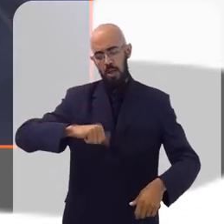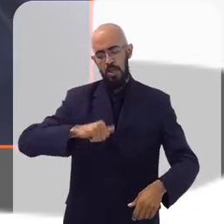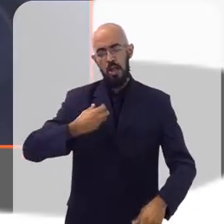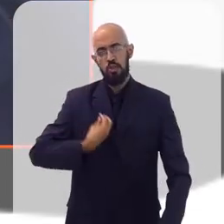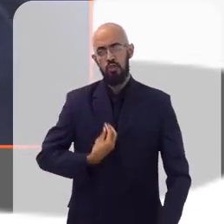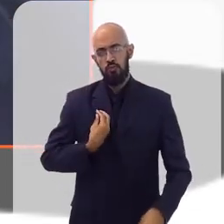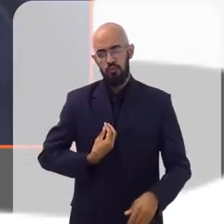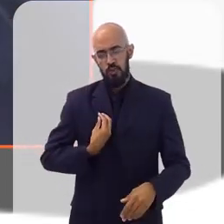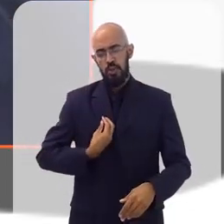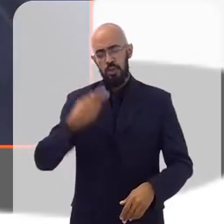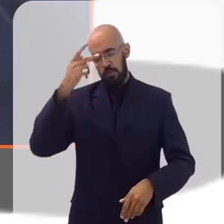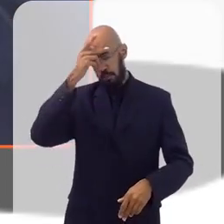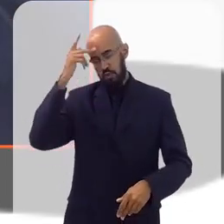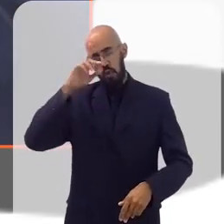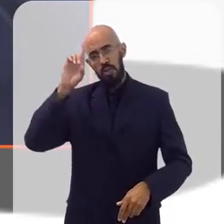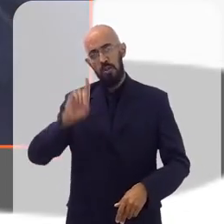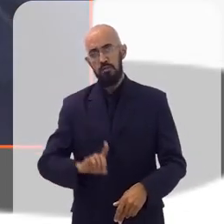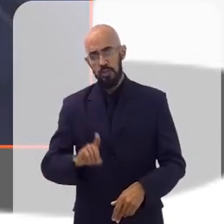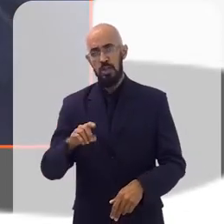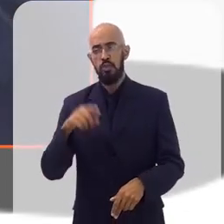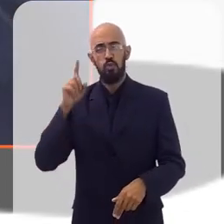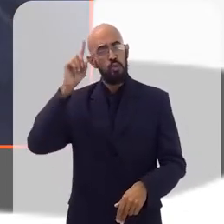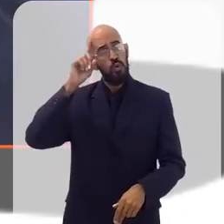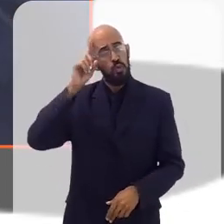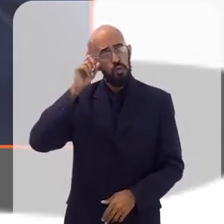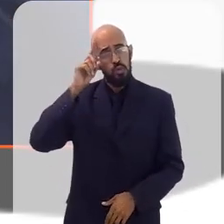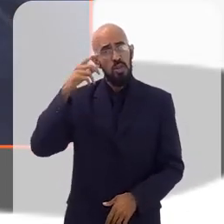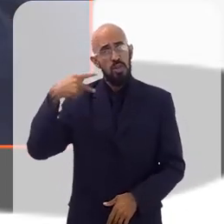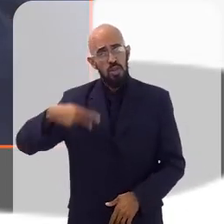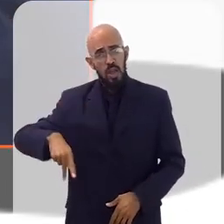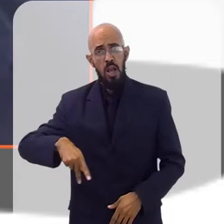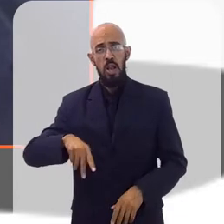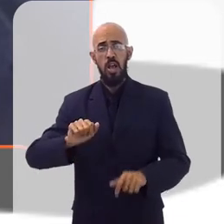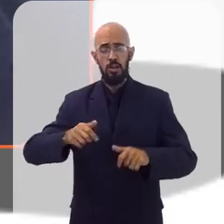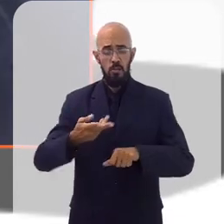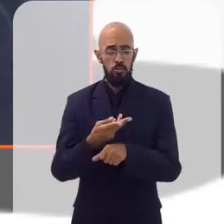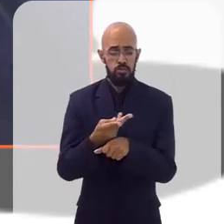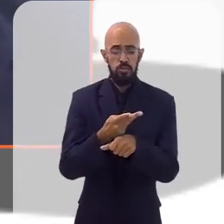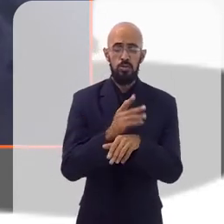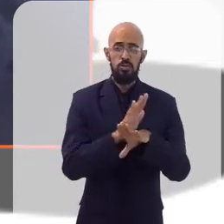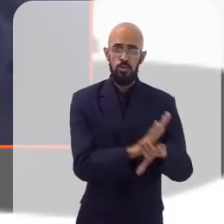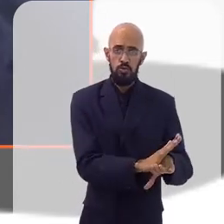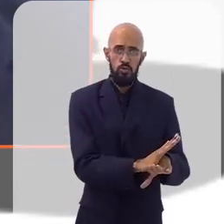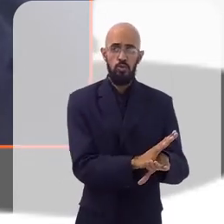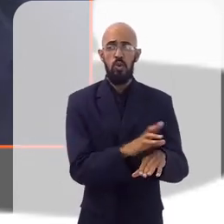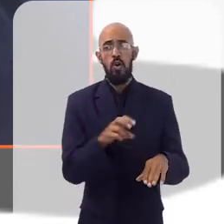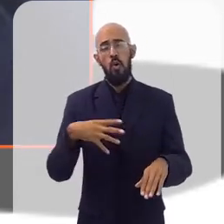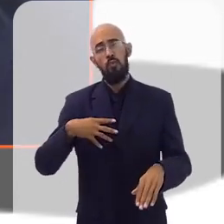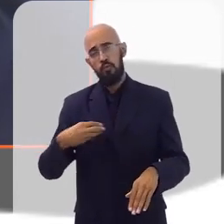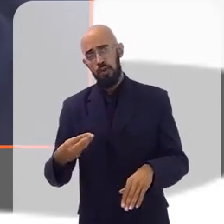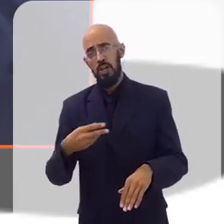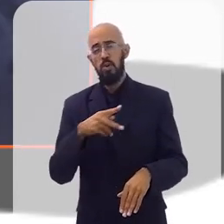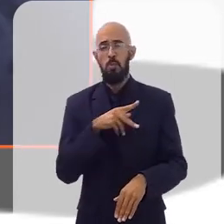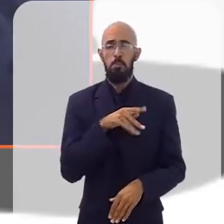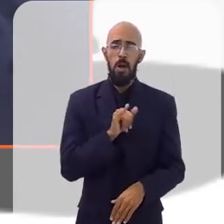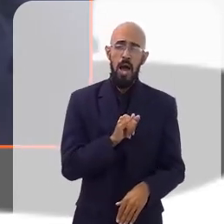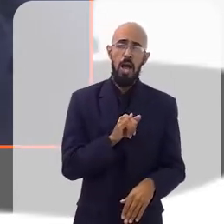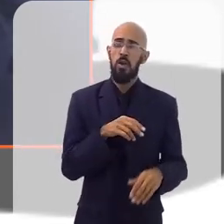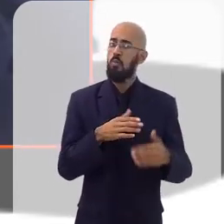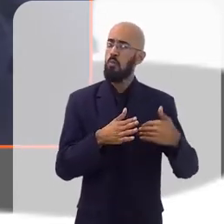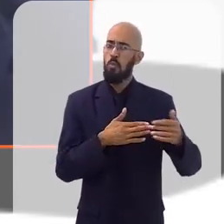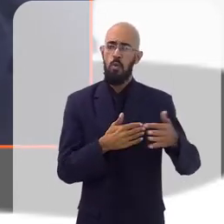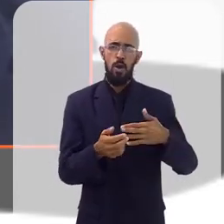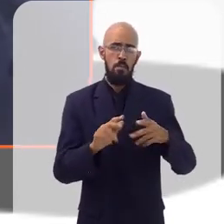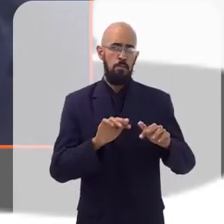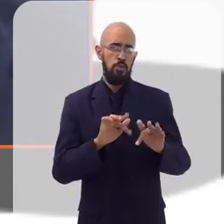melhorando a qualidade de vida dessas pessoas que estão lá no seu dia a dia buscando ajuda seja um filho para